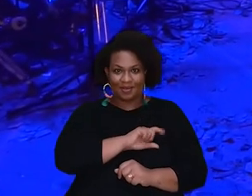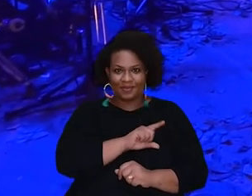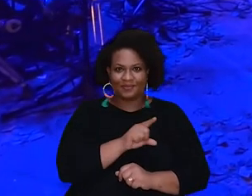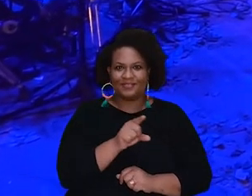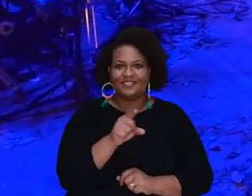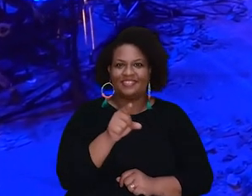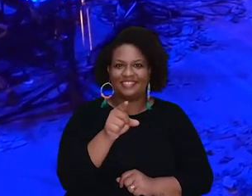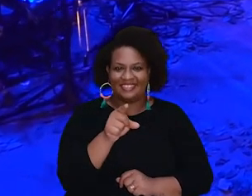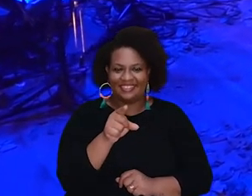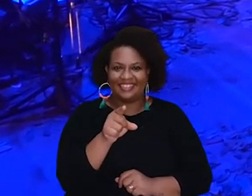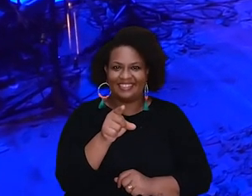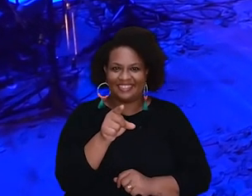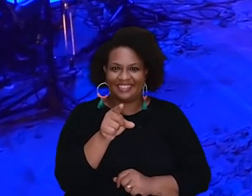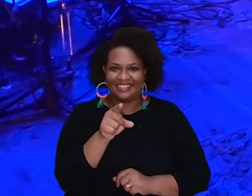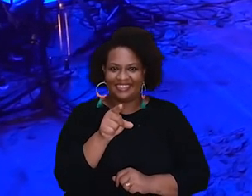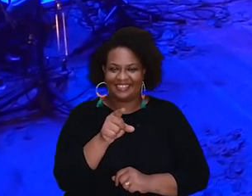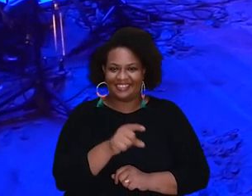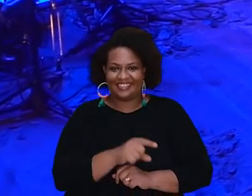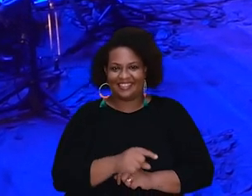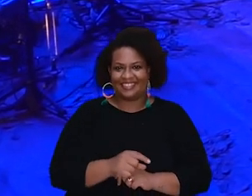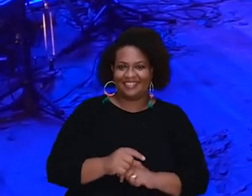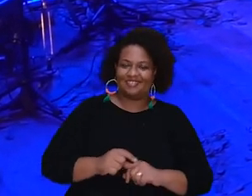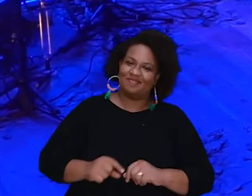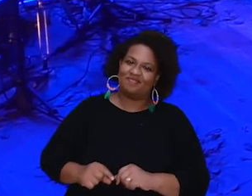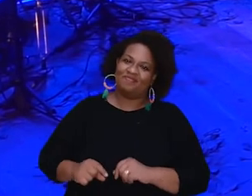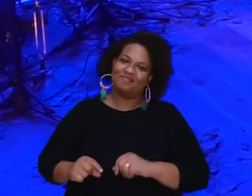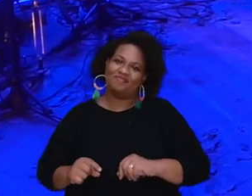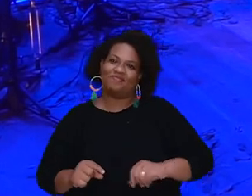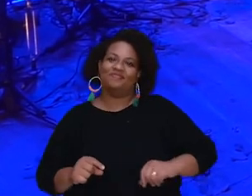azul e meu amor por você.